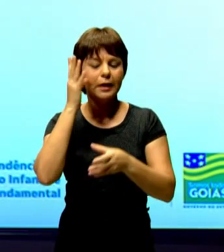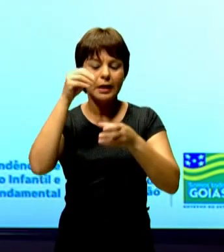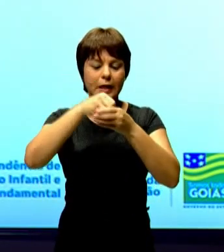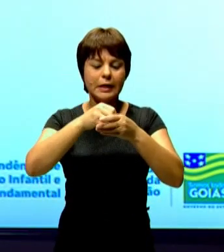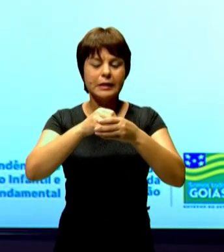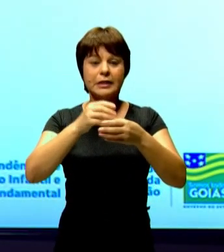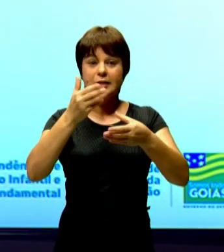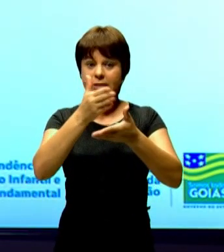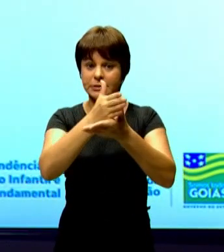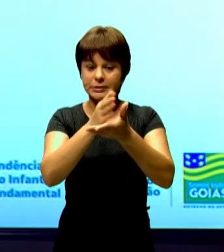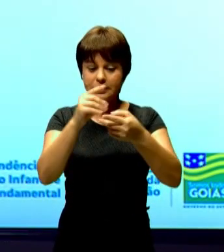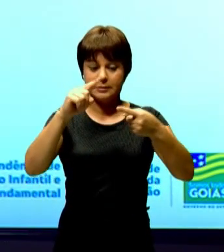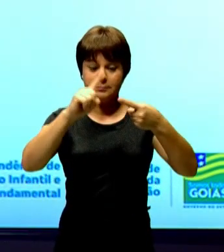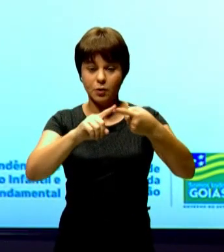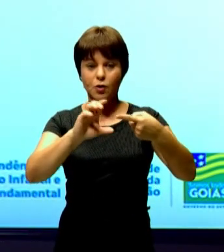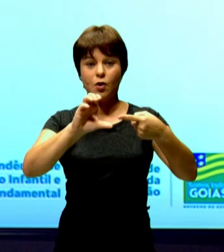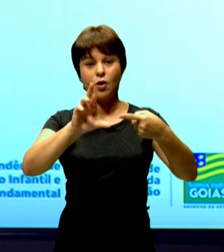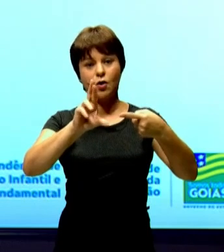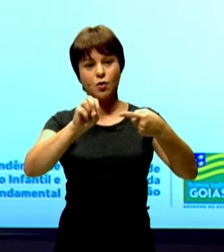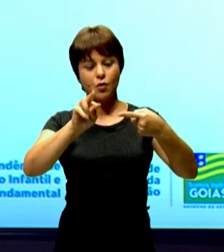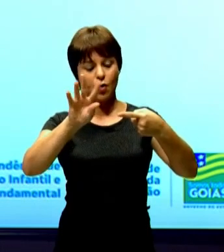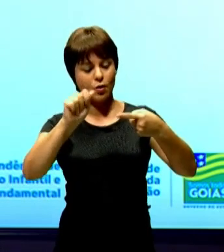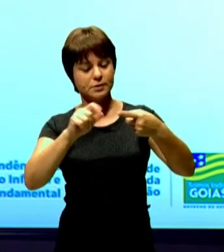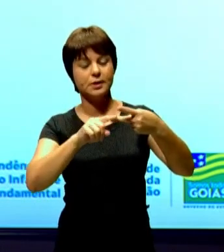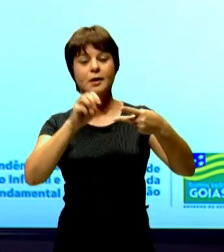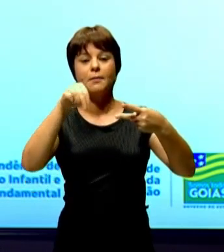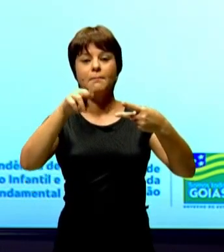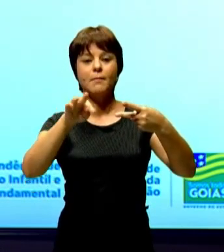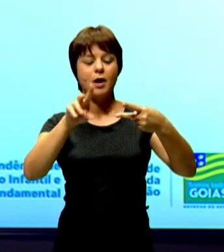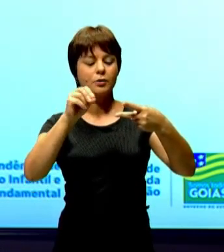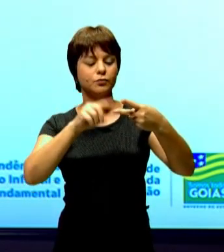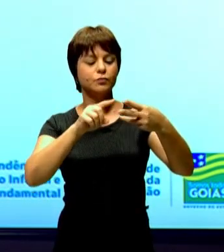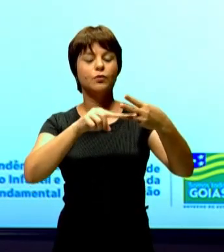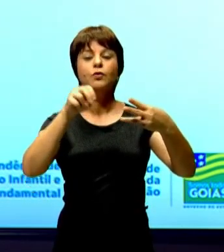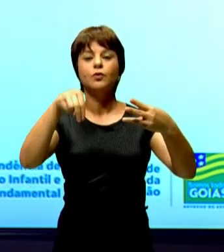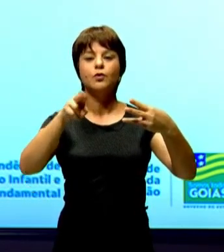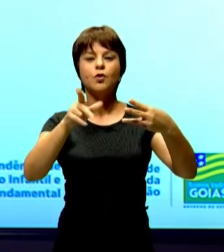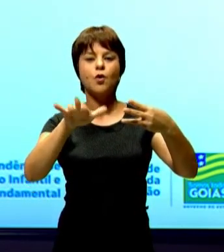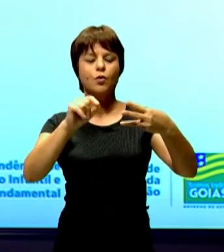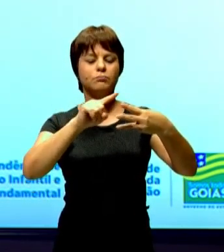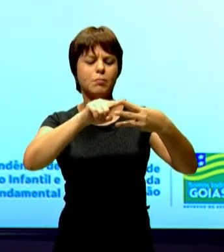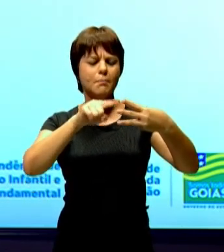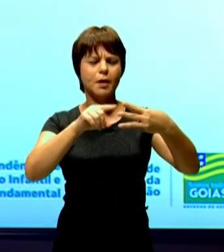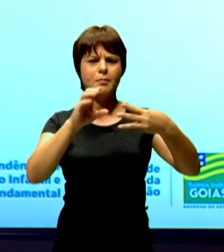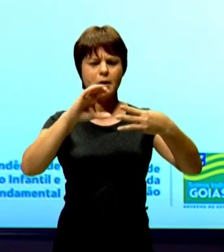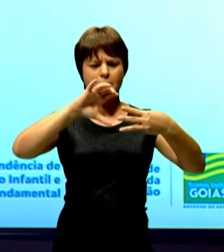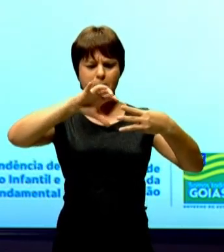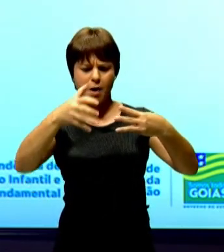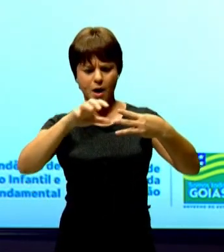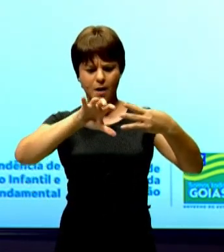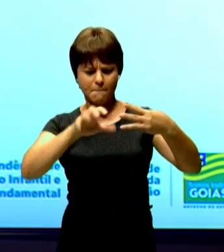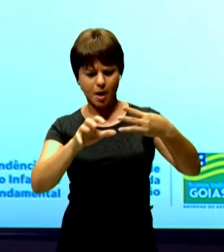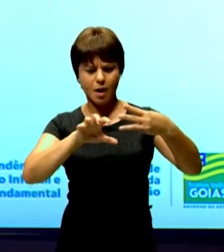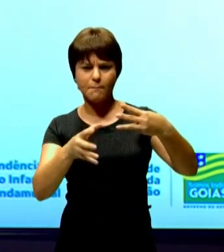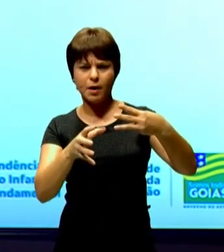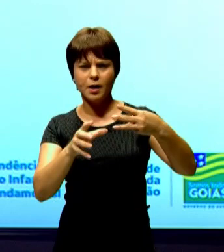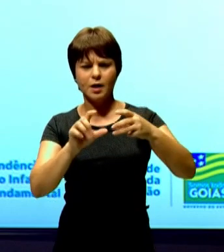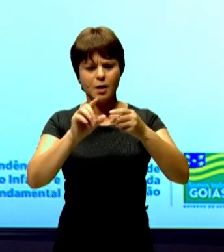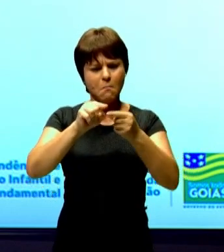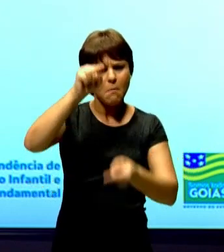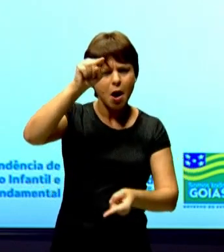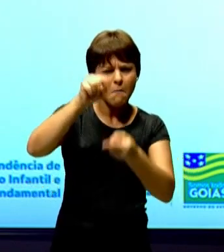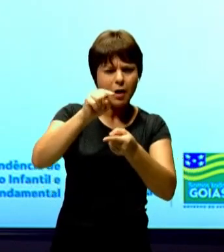em 3 camadas: crosta, manto e núcleo. Essas 3 camadas vão ter espessuras diferentes e vão